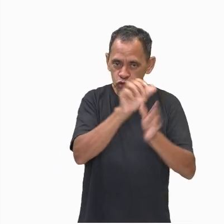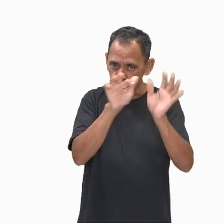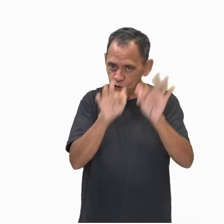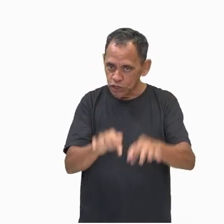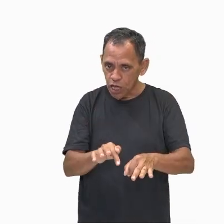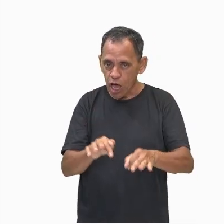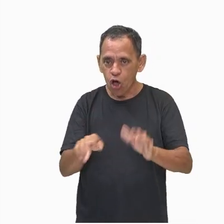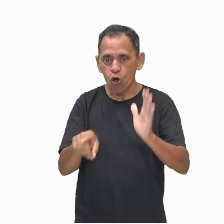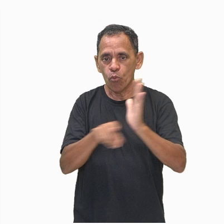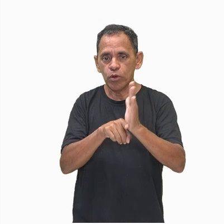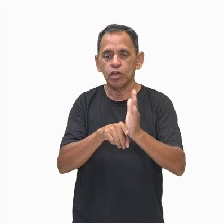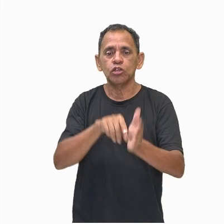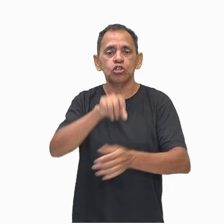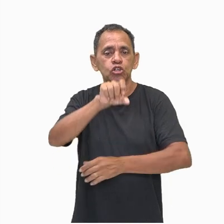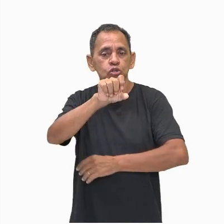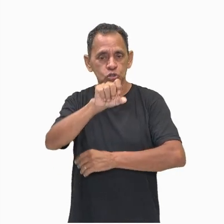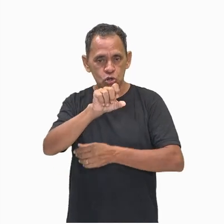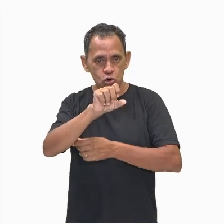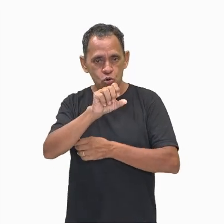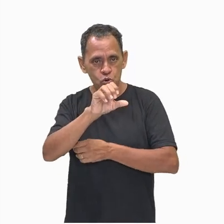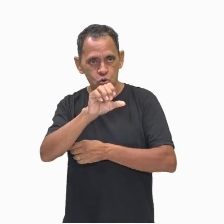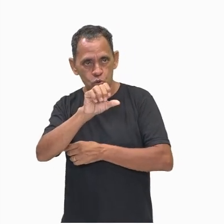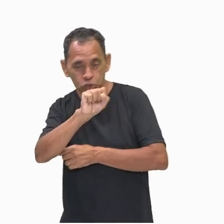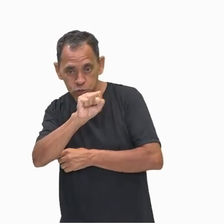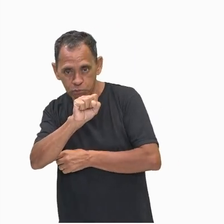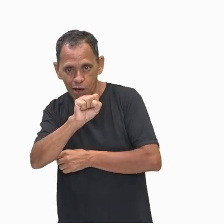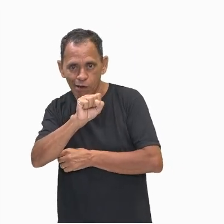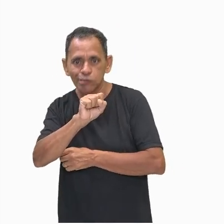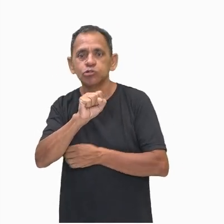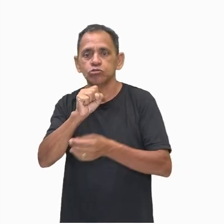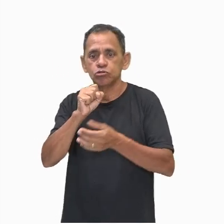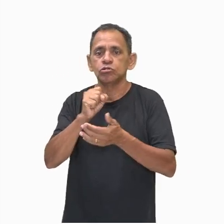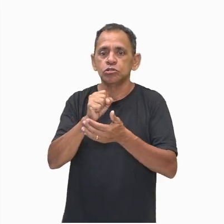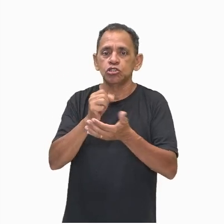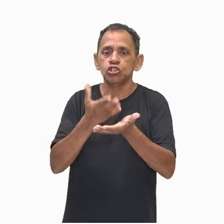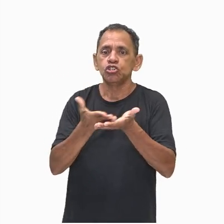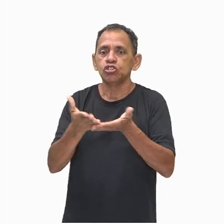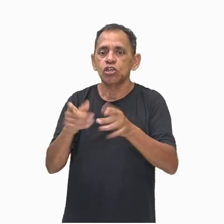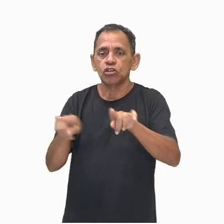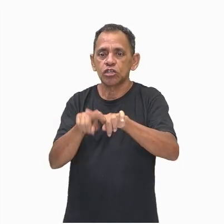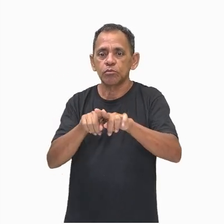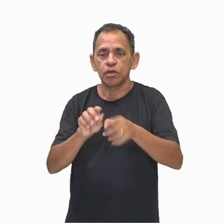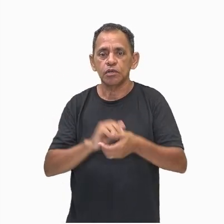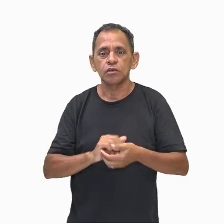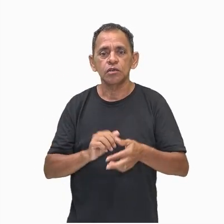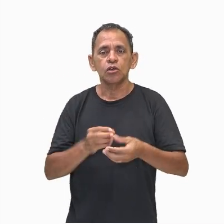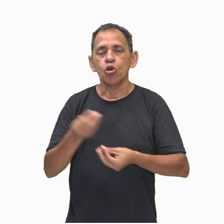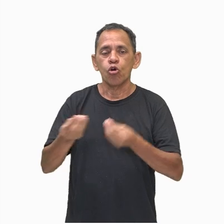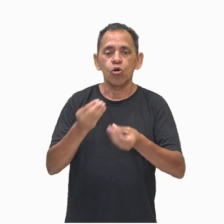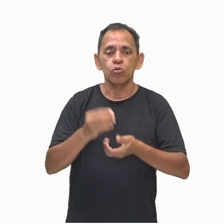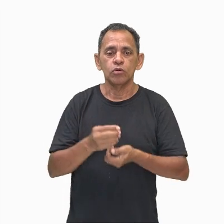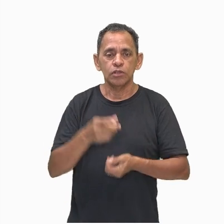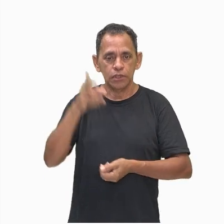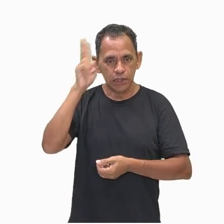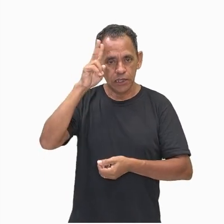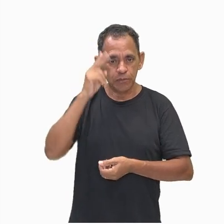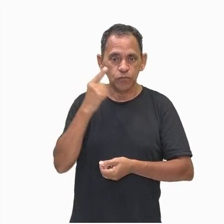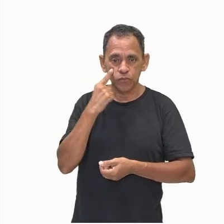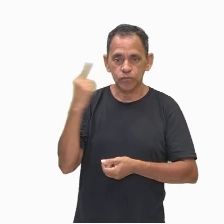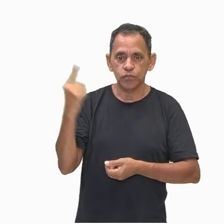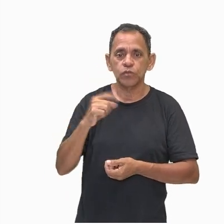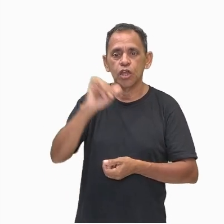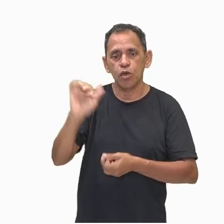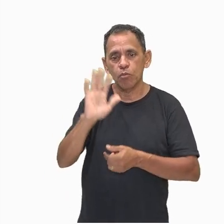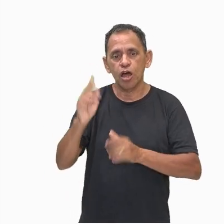distintos de um mesmo veículo que primeiro ele estava no qum 30 e depois ele